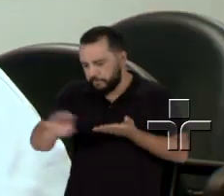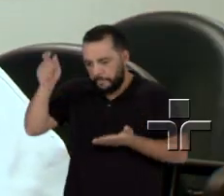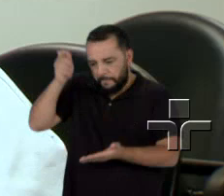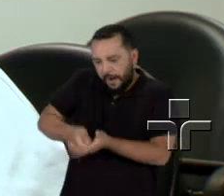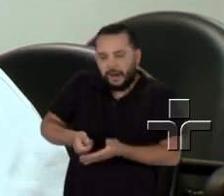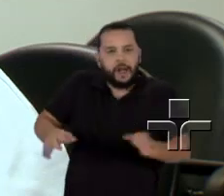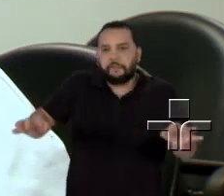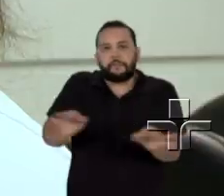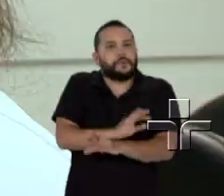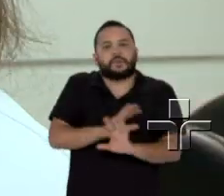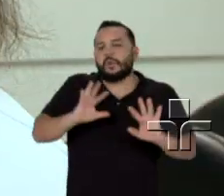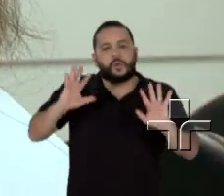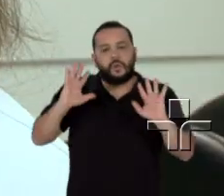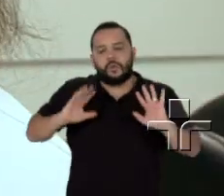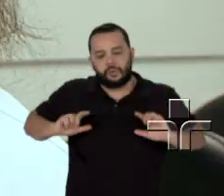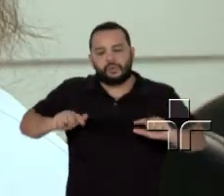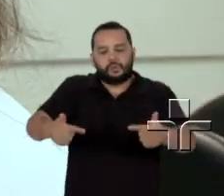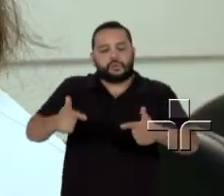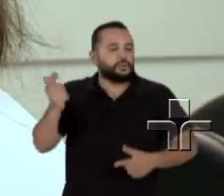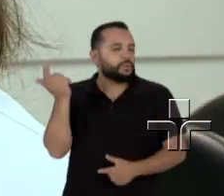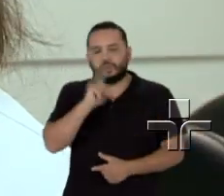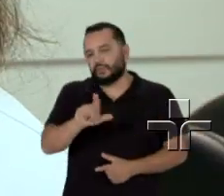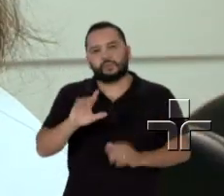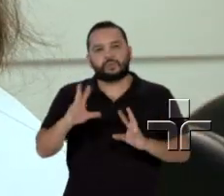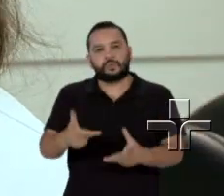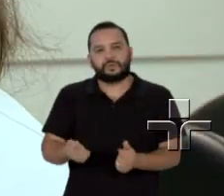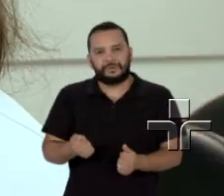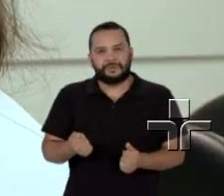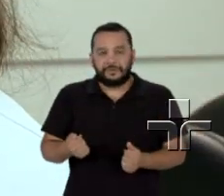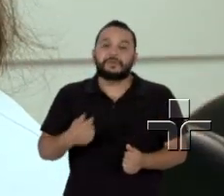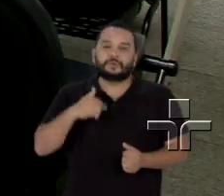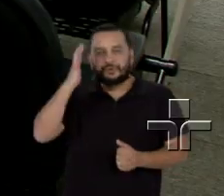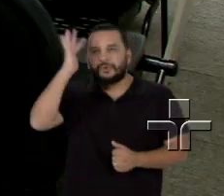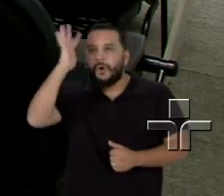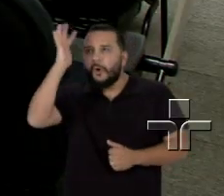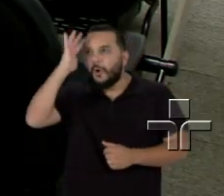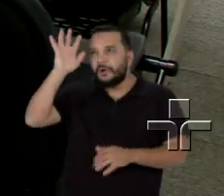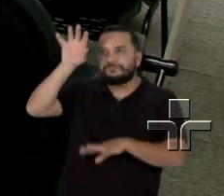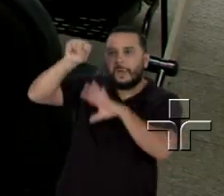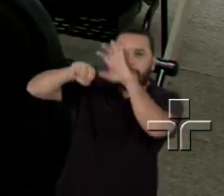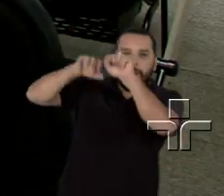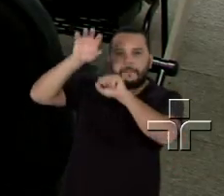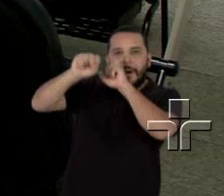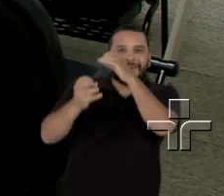que a gente quis desde as coisas básicas até realizar alguns sonhos